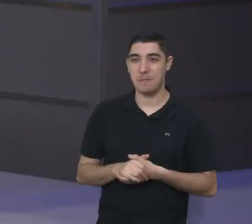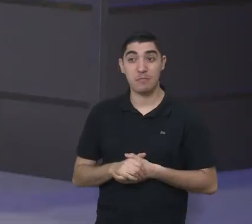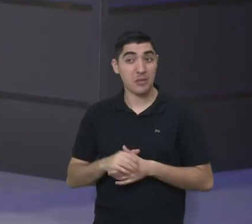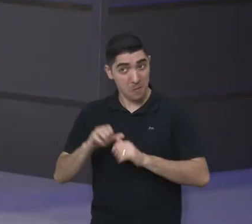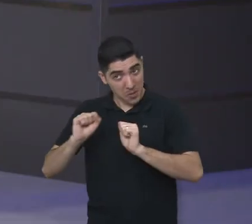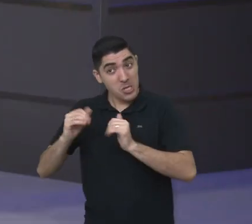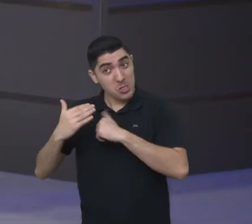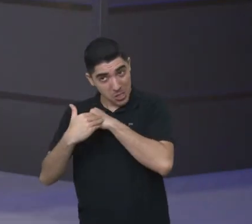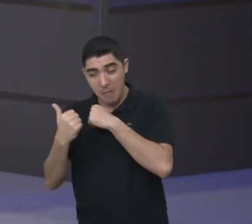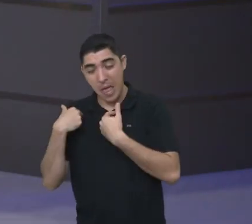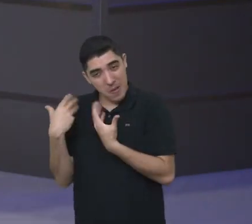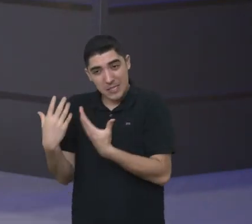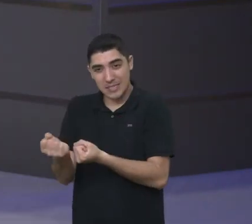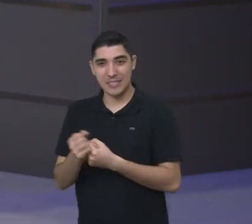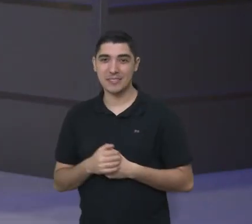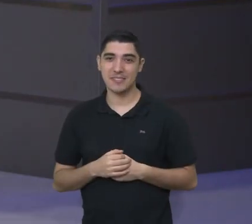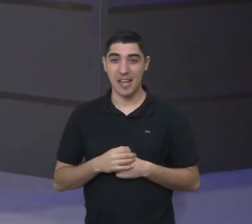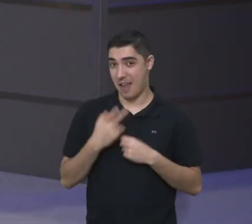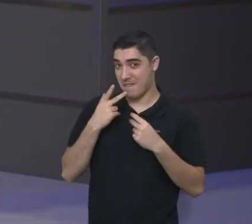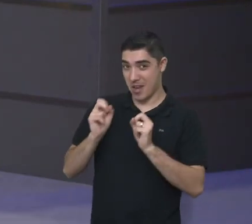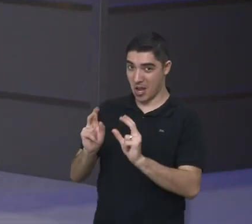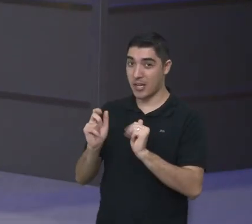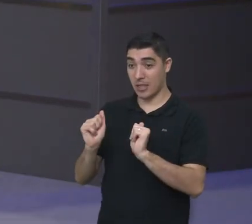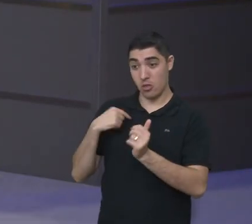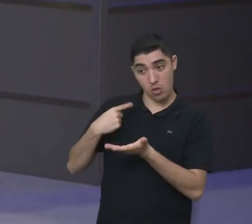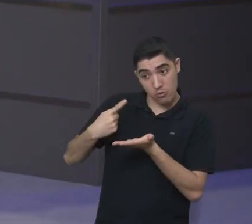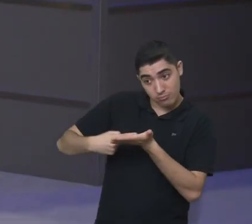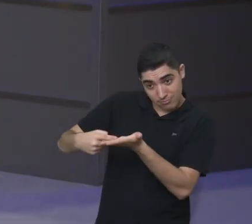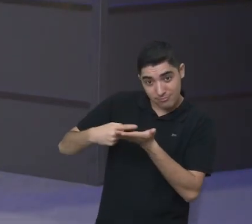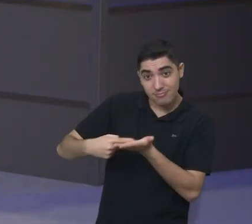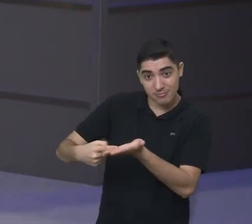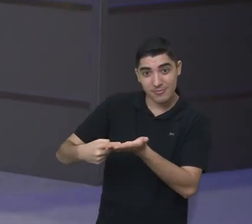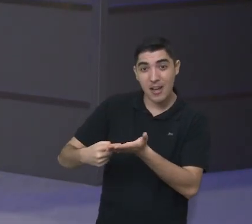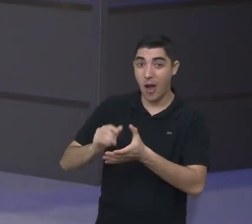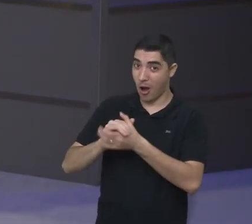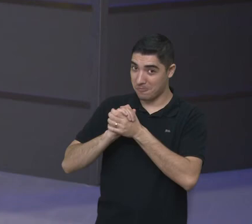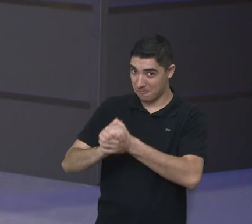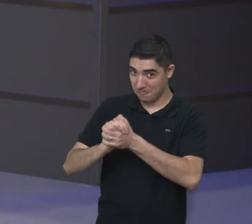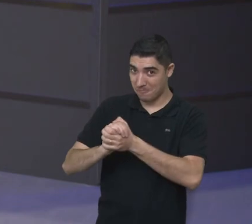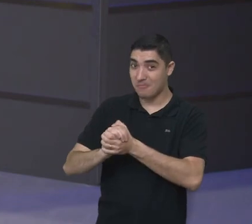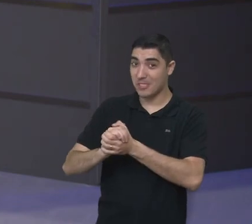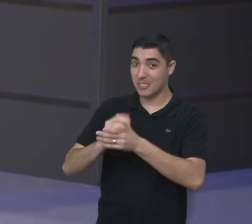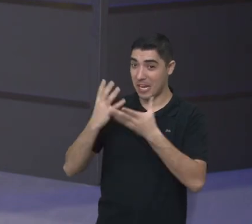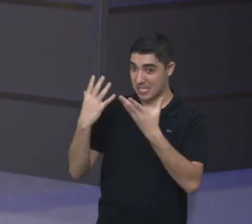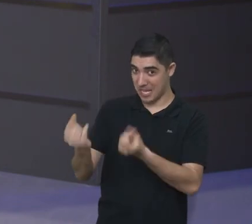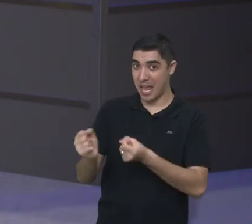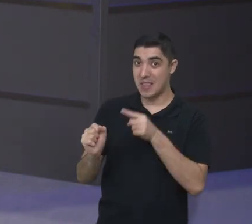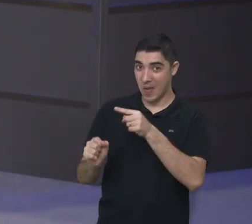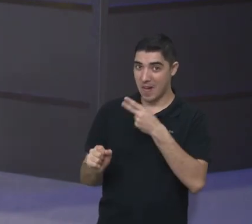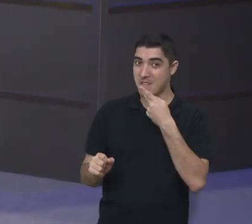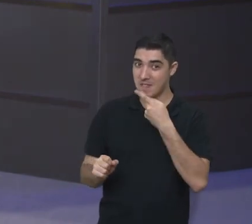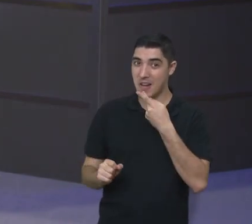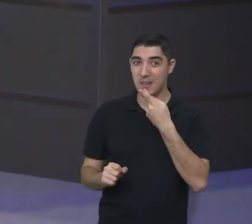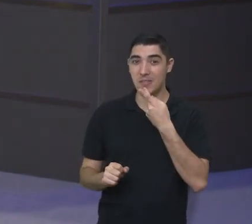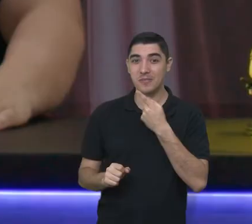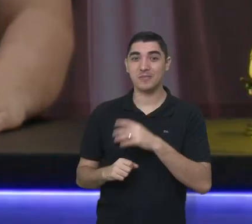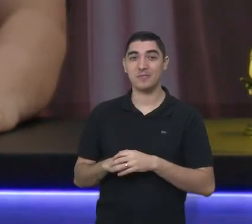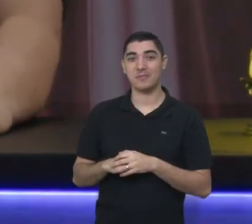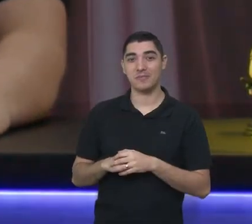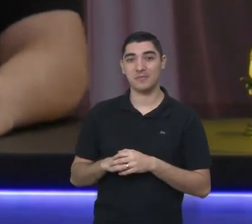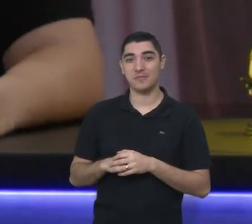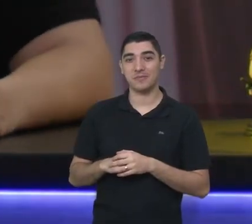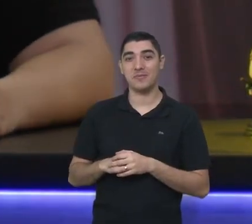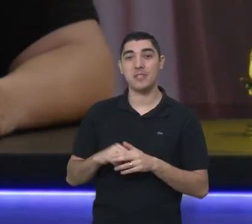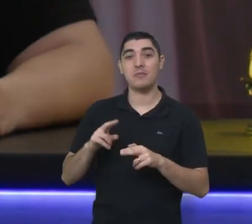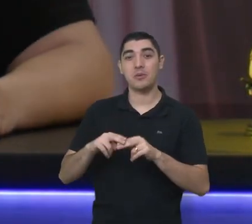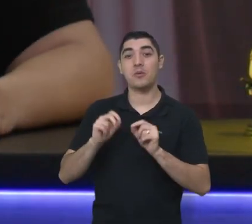Pode chamar, eu topo. Topou. Então, tá firmado entre as câmeras. Pode pegar aqui, Joninho, um aperto de mão. Tá firmado. Então, a gente vai lá